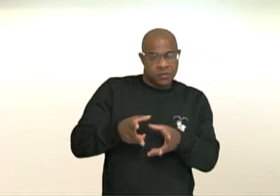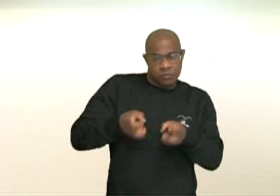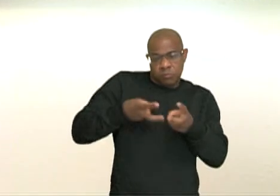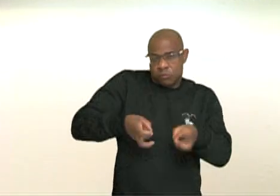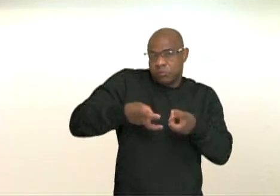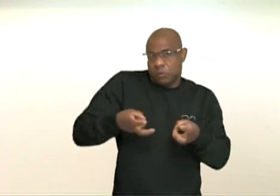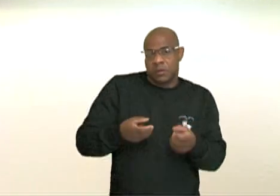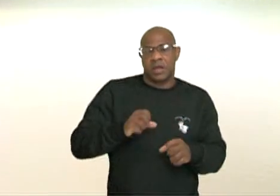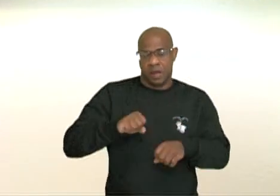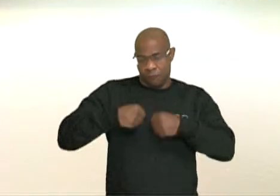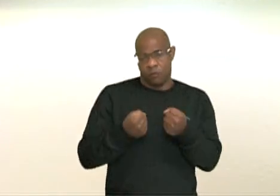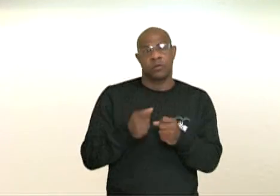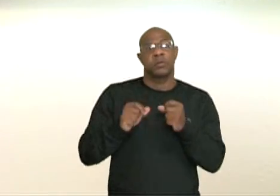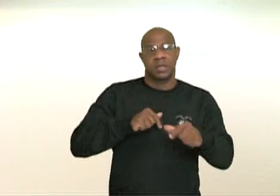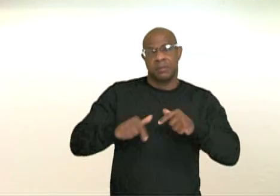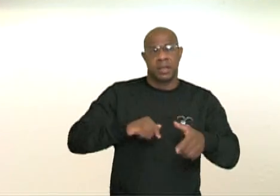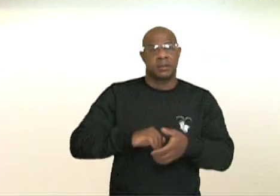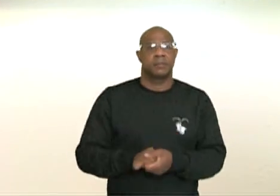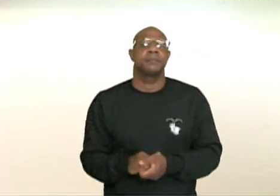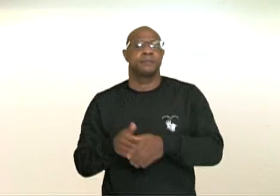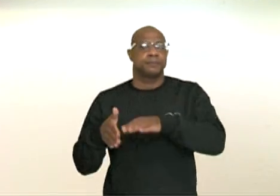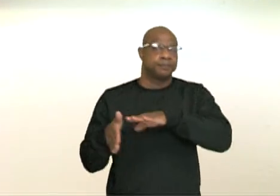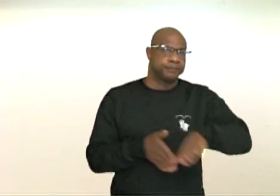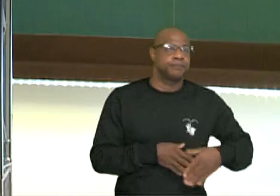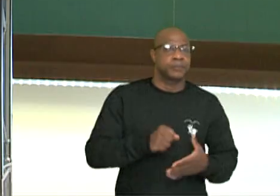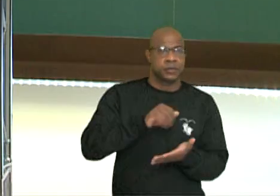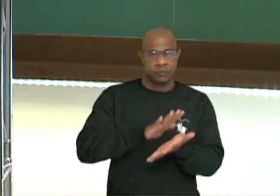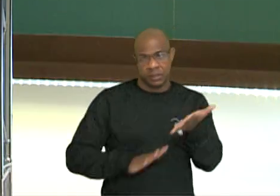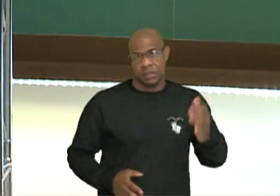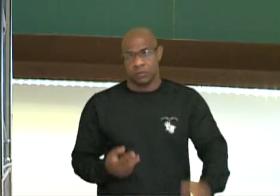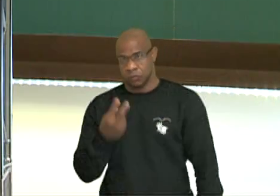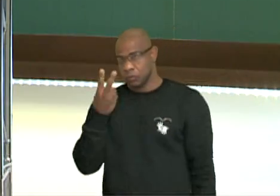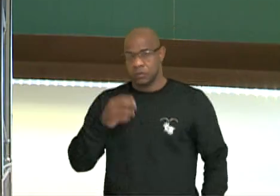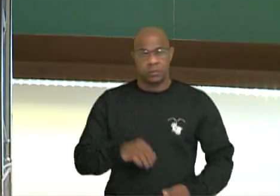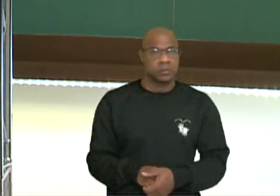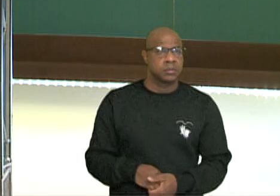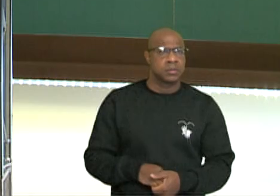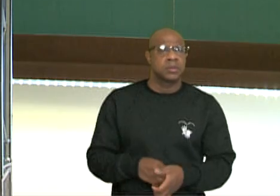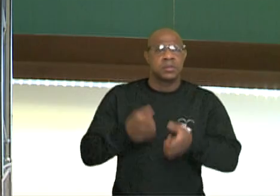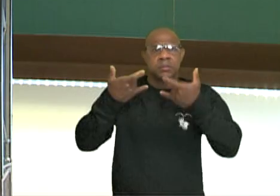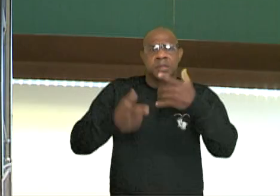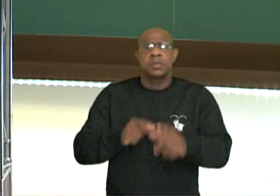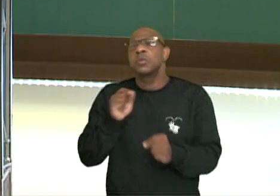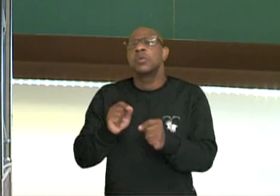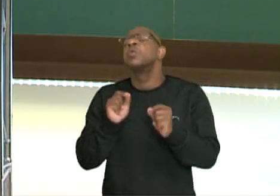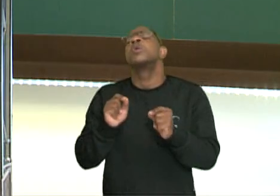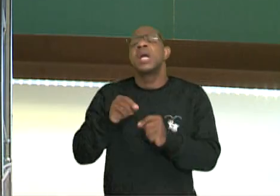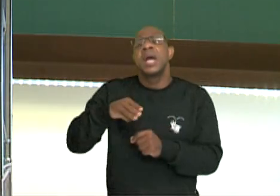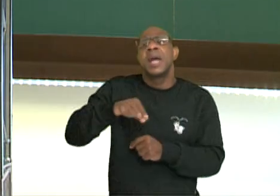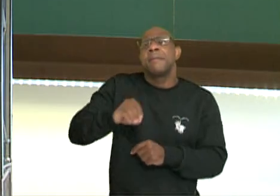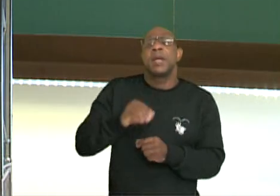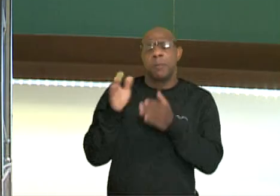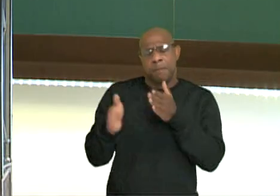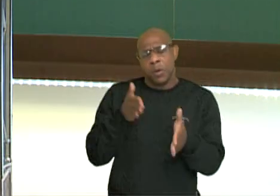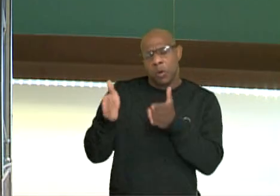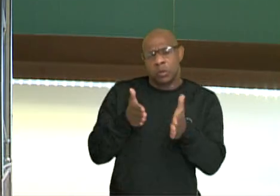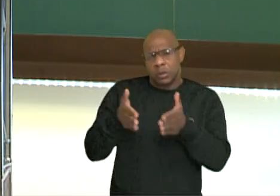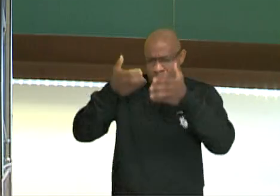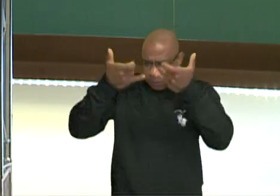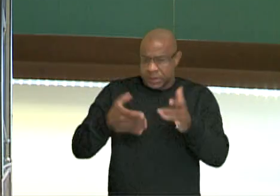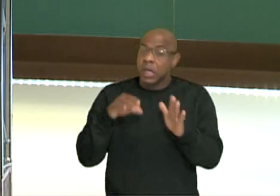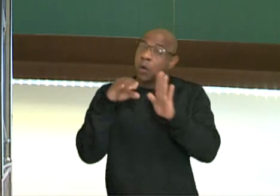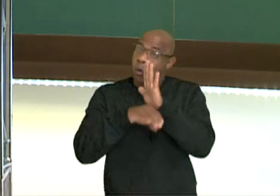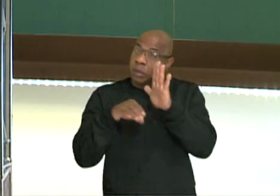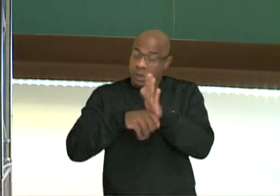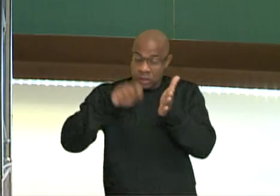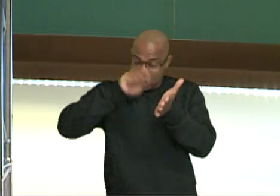trabalho. E vamos de mais uma atividade. Defina o que são esses meios de produção, então, que eu acabei de contar